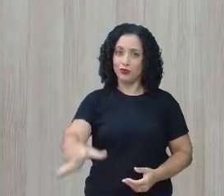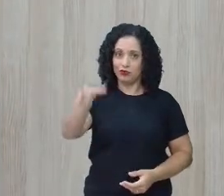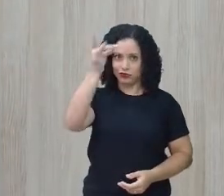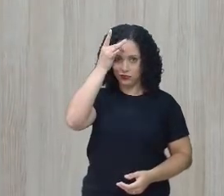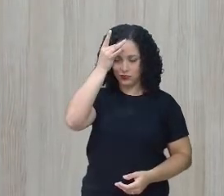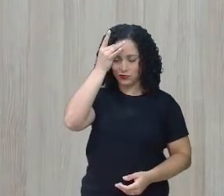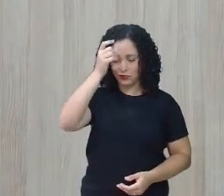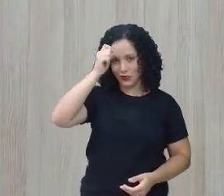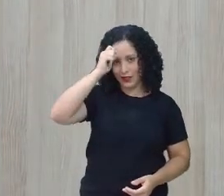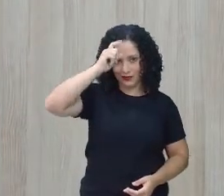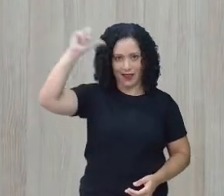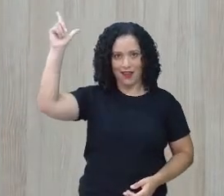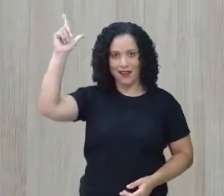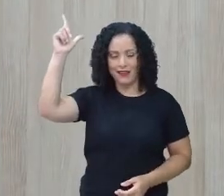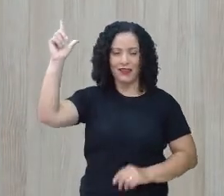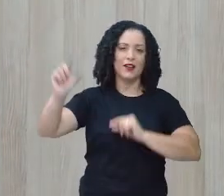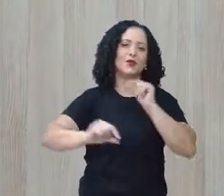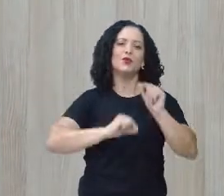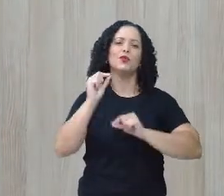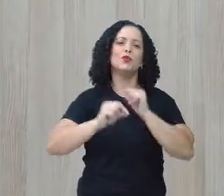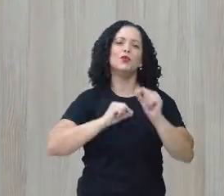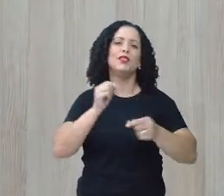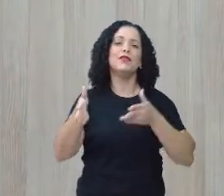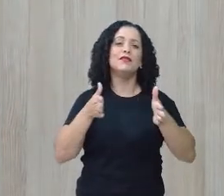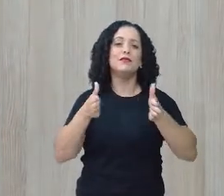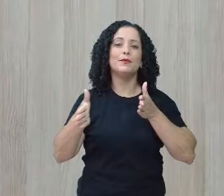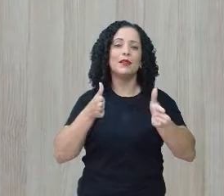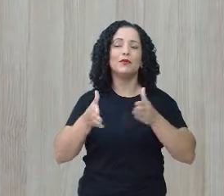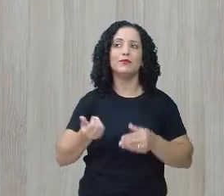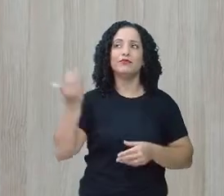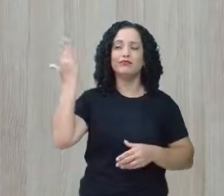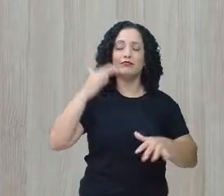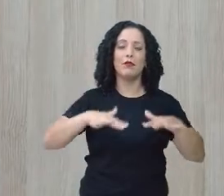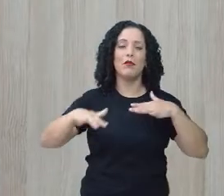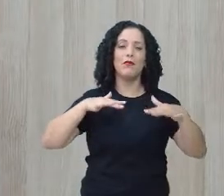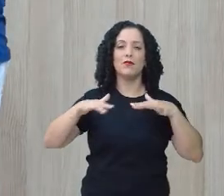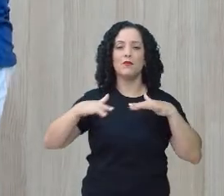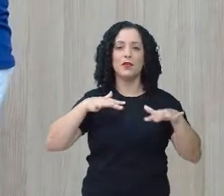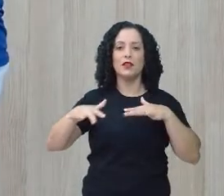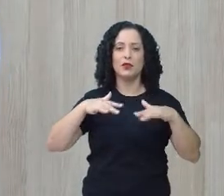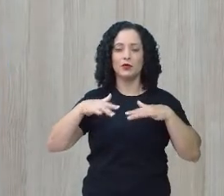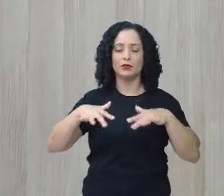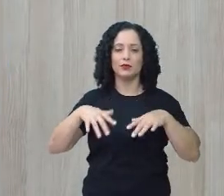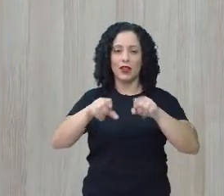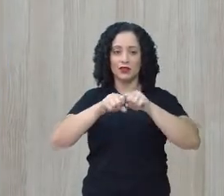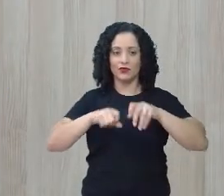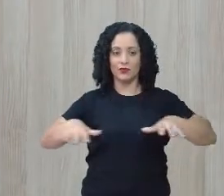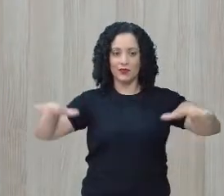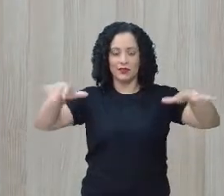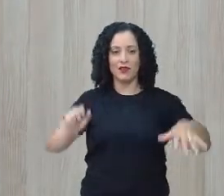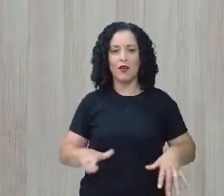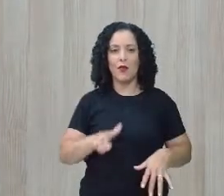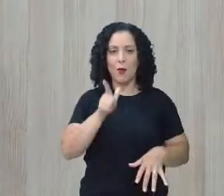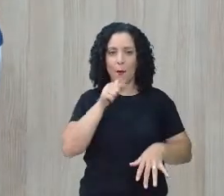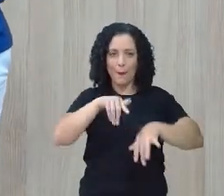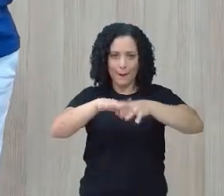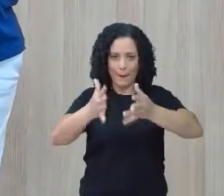ideia do que foi esse movimento, né? O que é que foi esse processo.